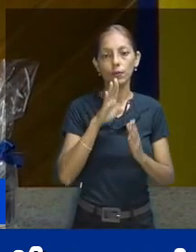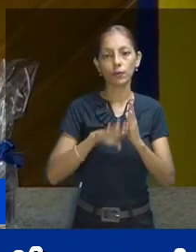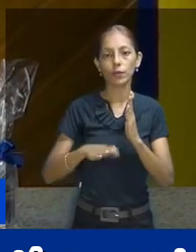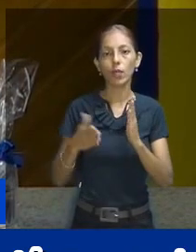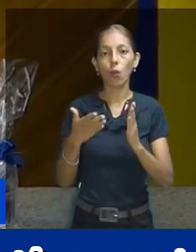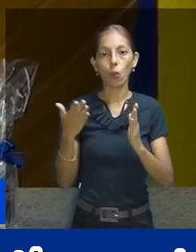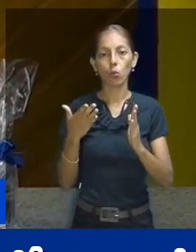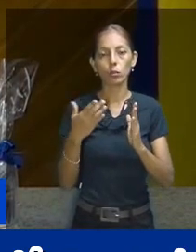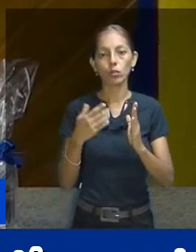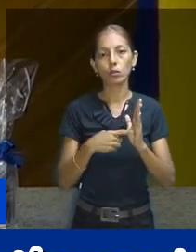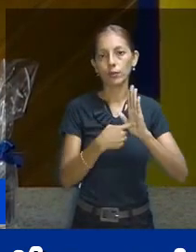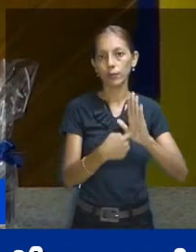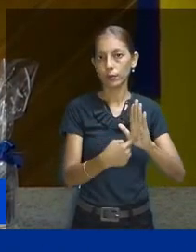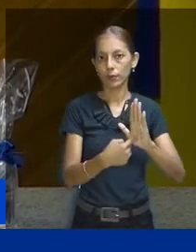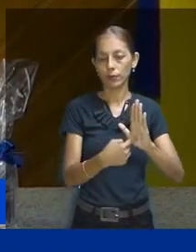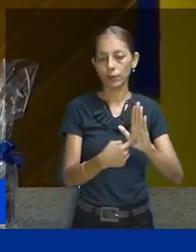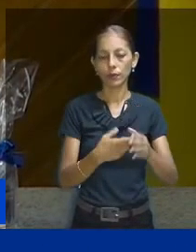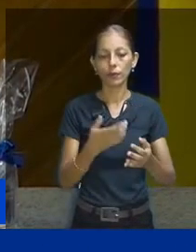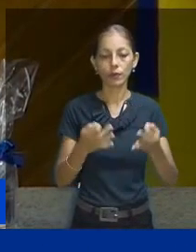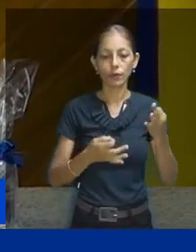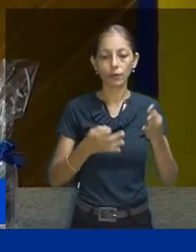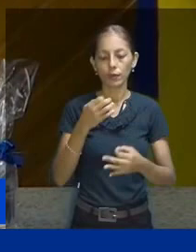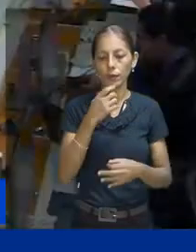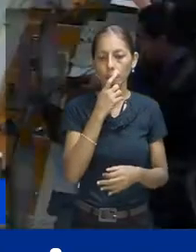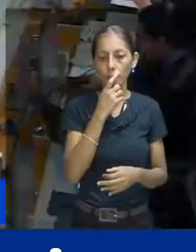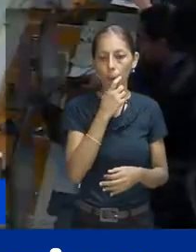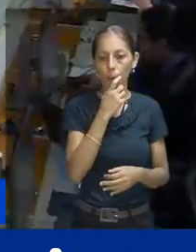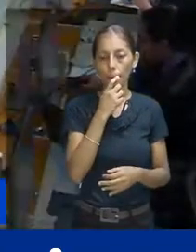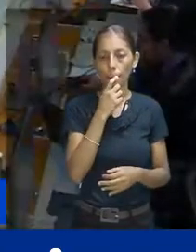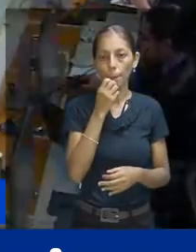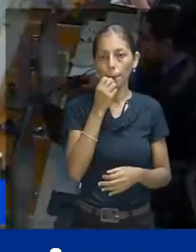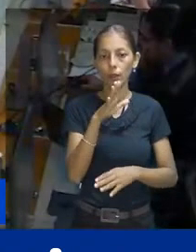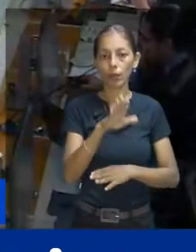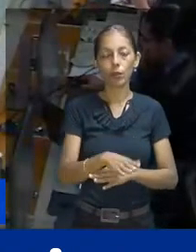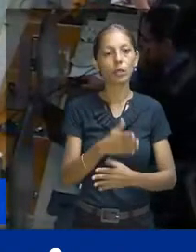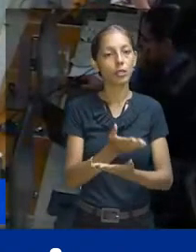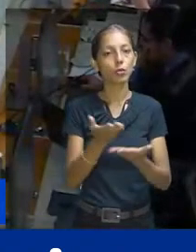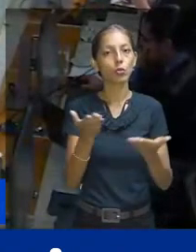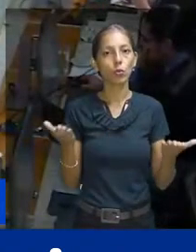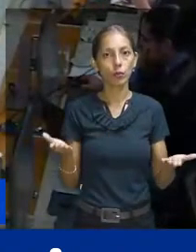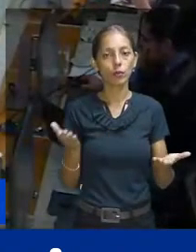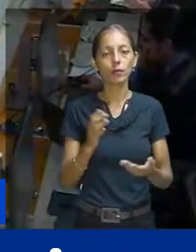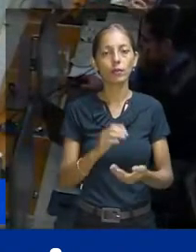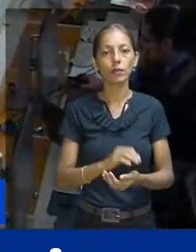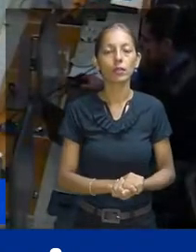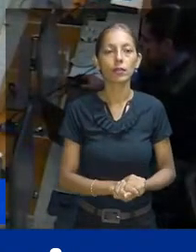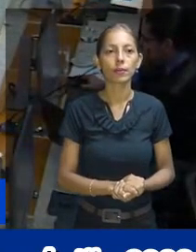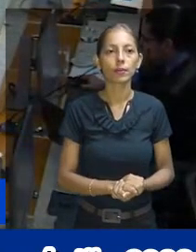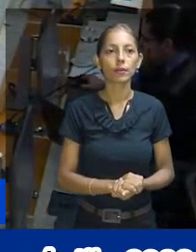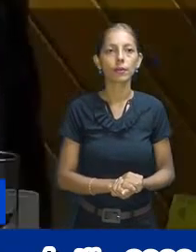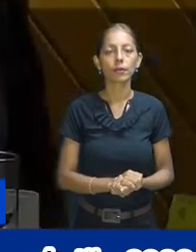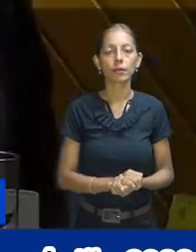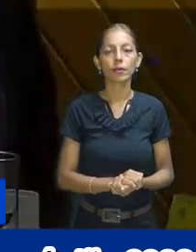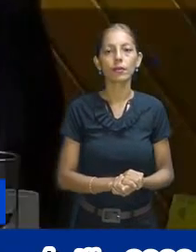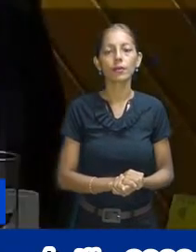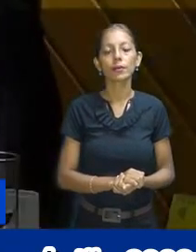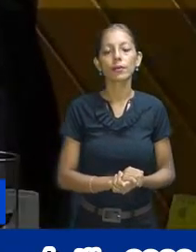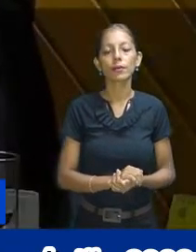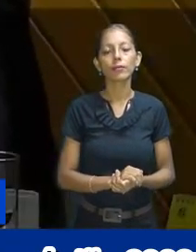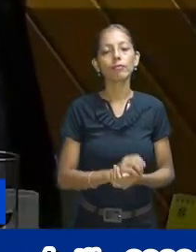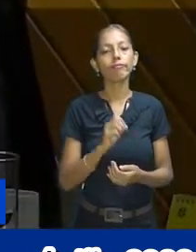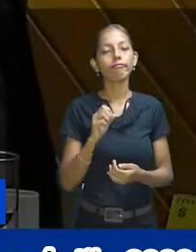julgamento. Doutor Juscelio, Vossa Excelência está com a palavra. Muito obrigado, presidente. Boa tarde a todos os colegas. Excelentíssimos juízes e membros, o parquê embarga